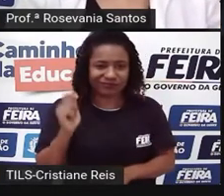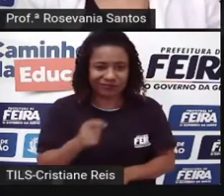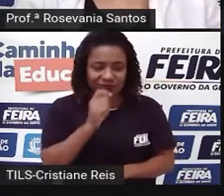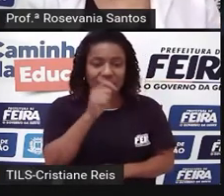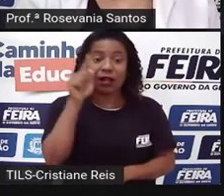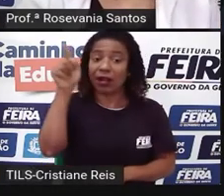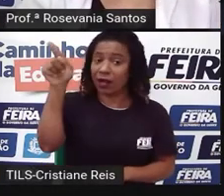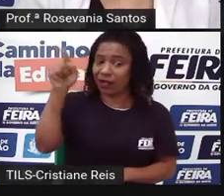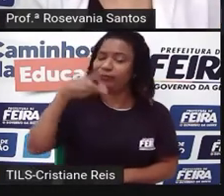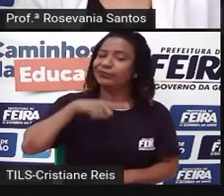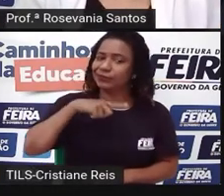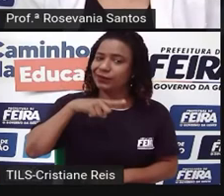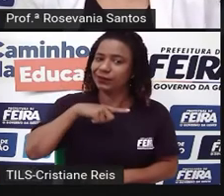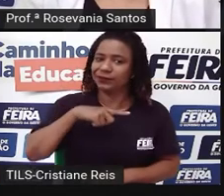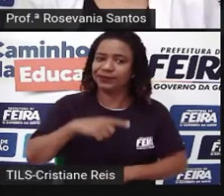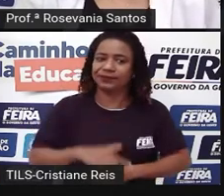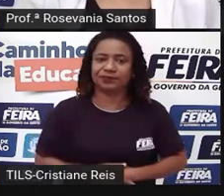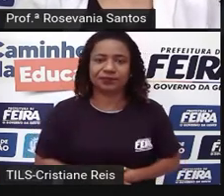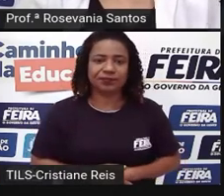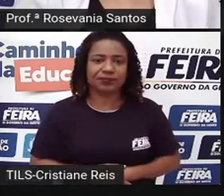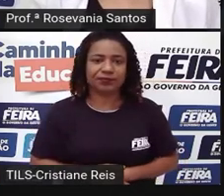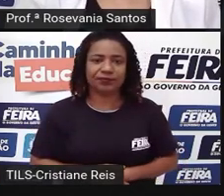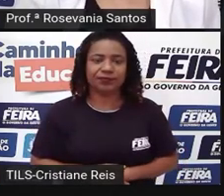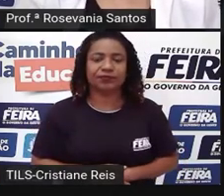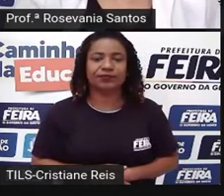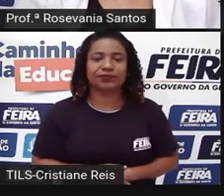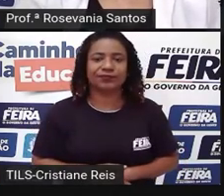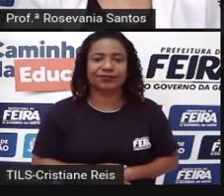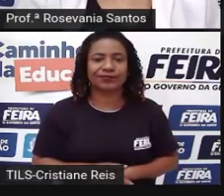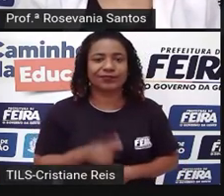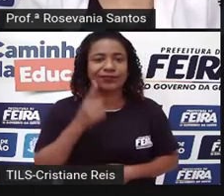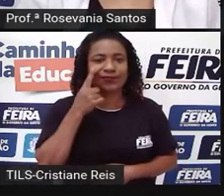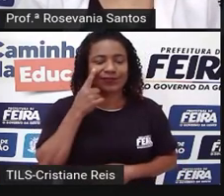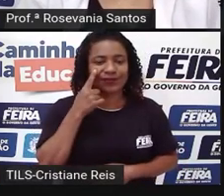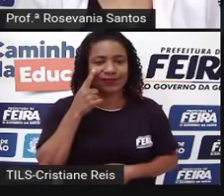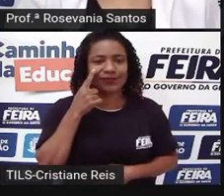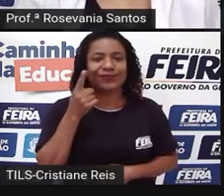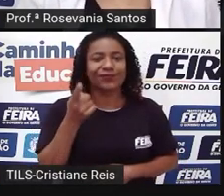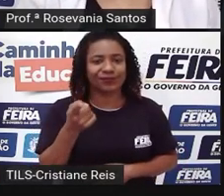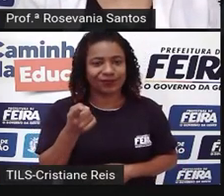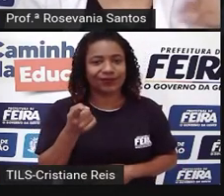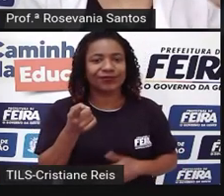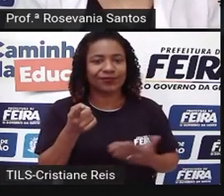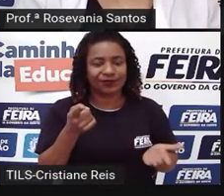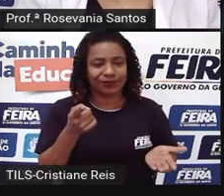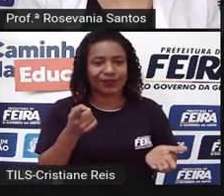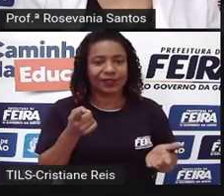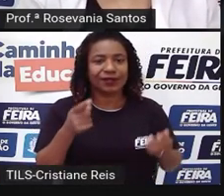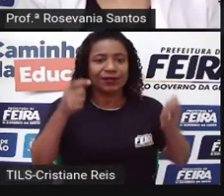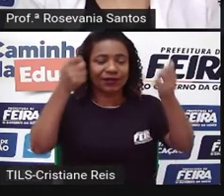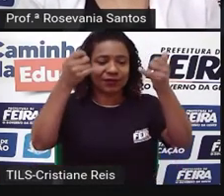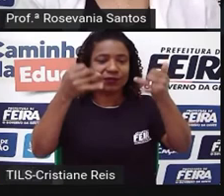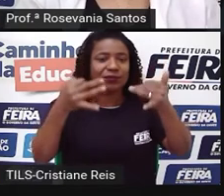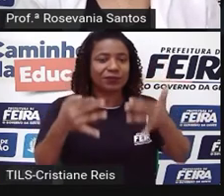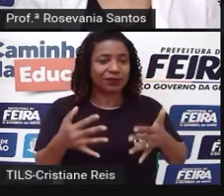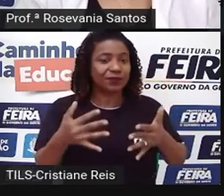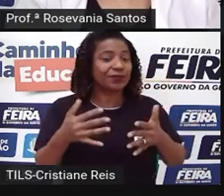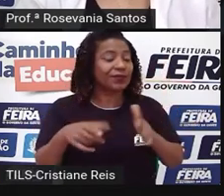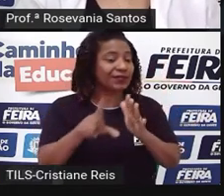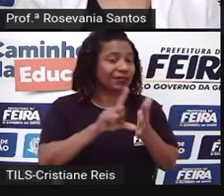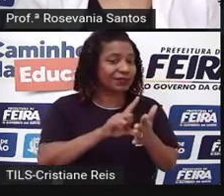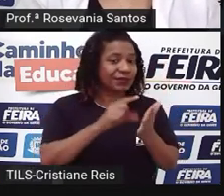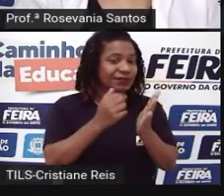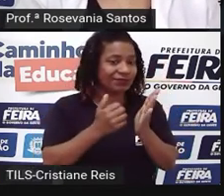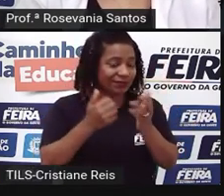também, diga-se de passagem. Nós temos aqui, né, a gente falou disso, talvez até a Pro deveria ter dito isso antes, mas a origem,